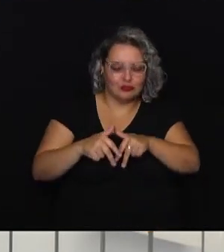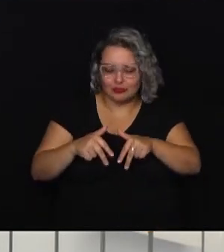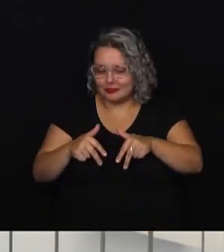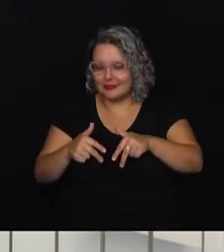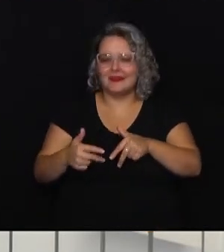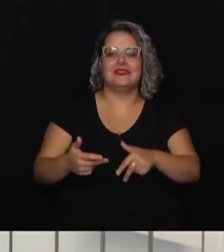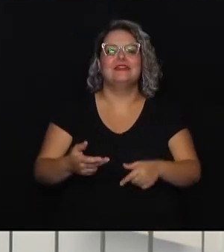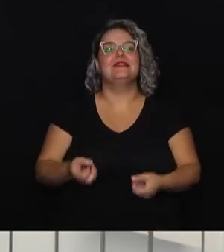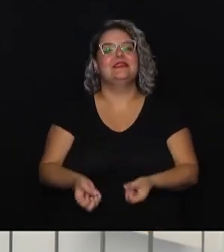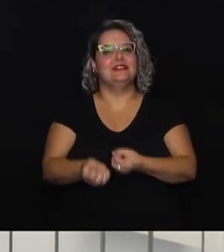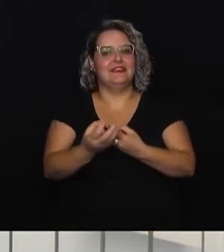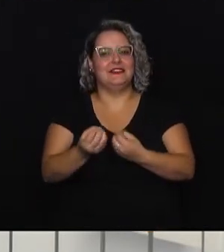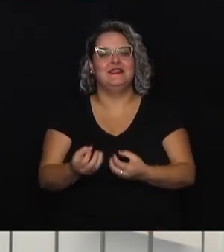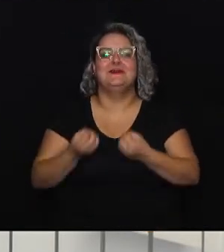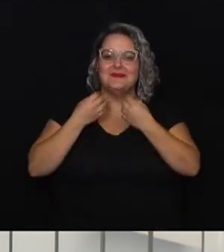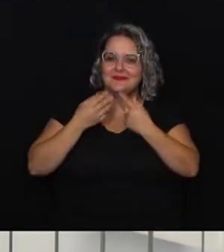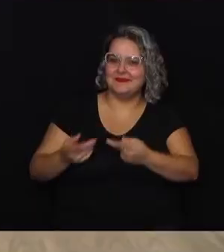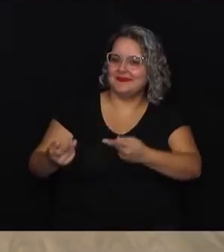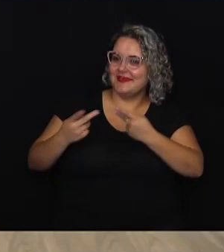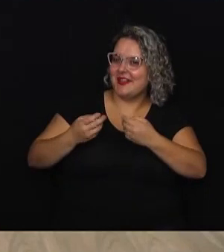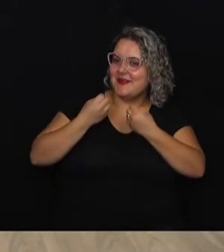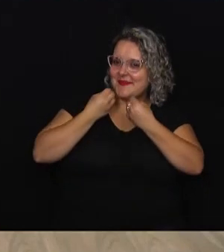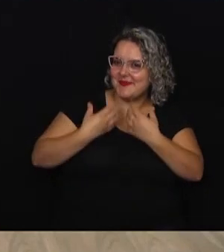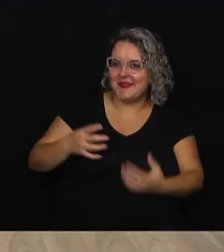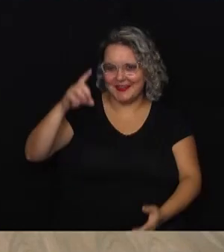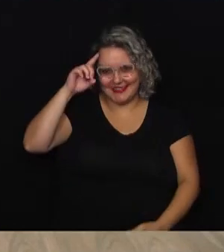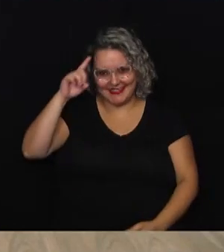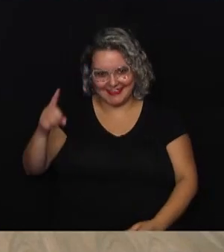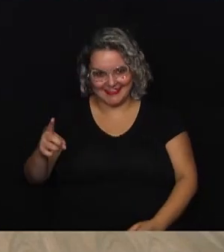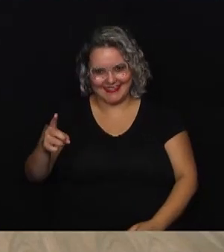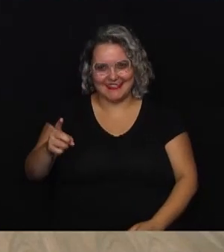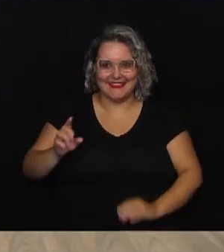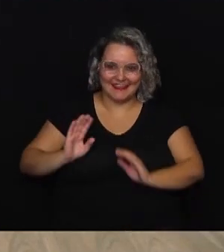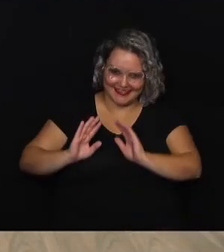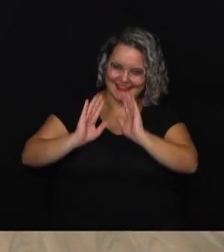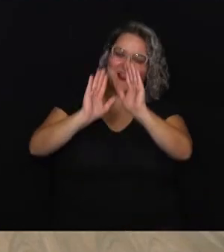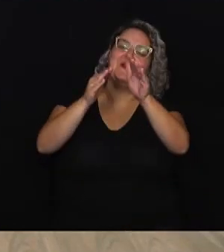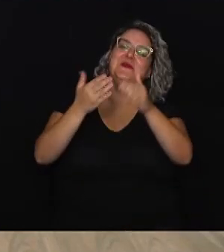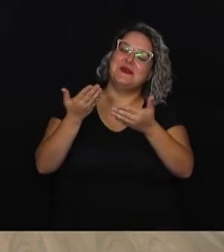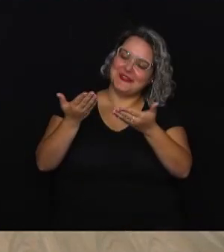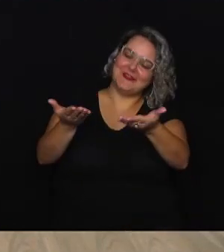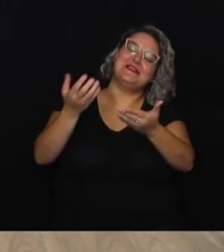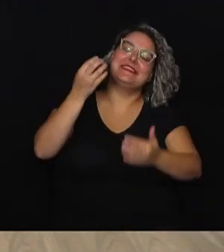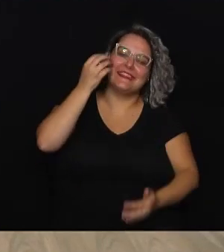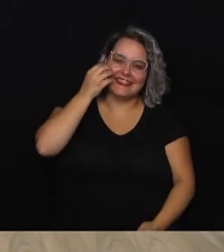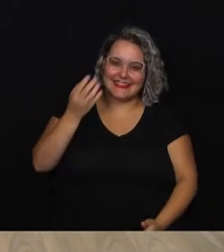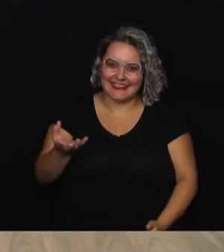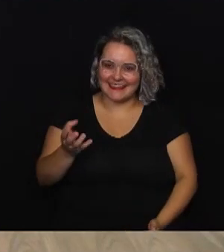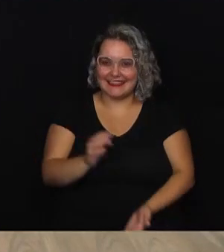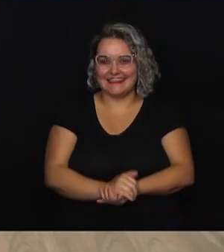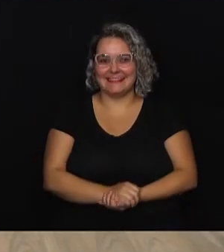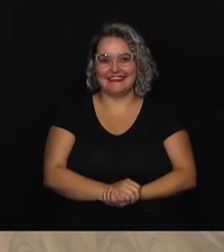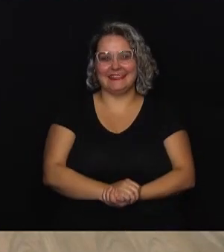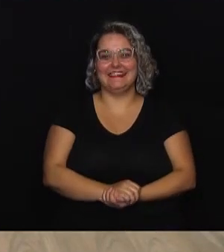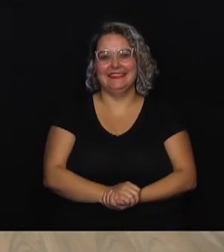as informações lá. Seja bem-vindo, bom dia. E a bola está com você, André Aranha.